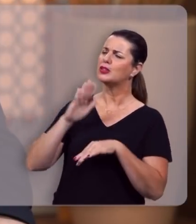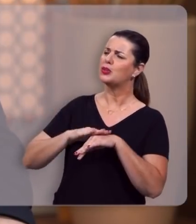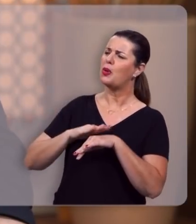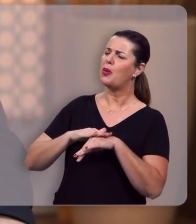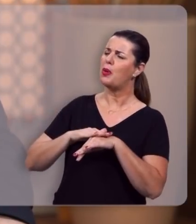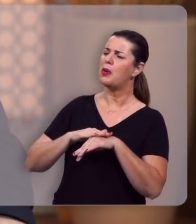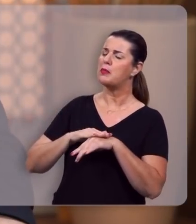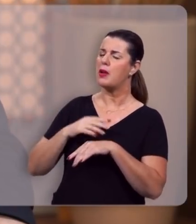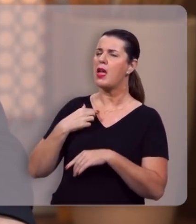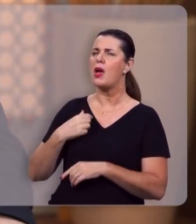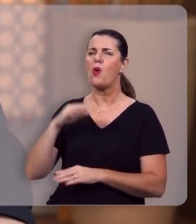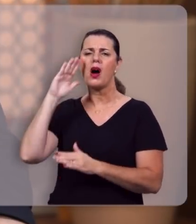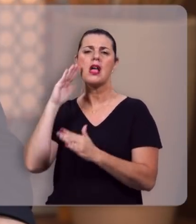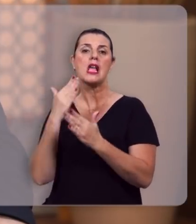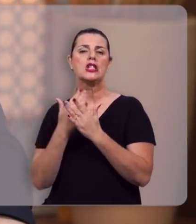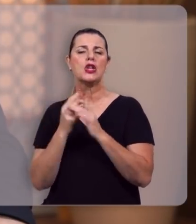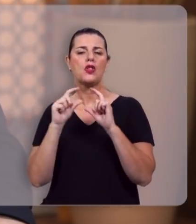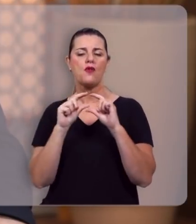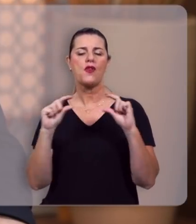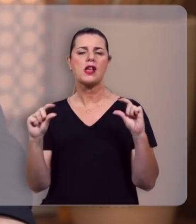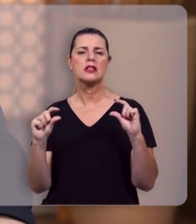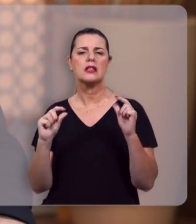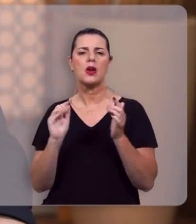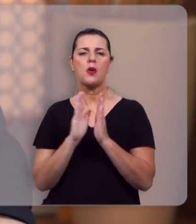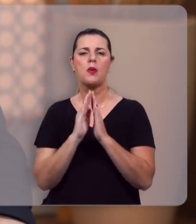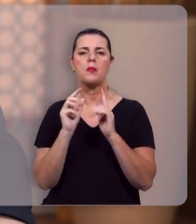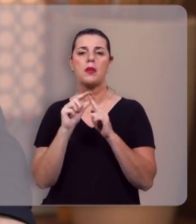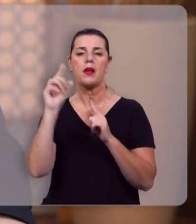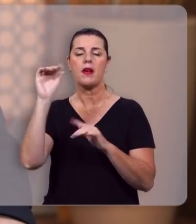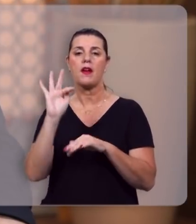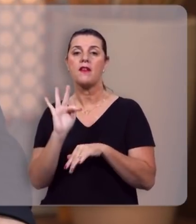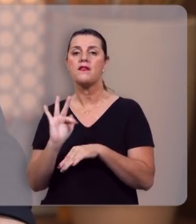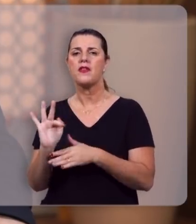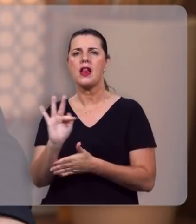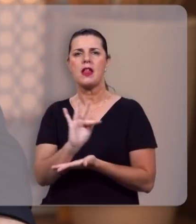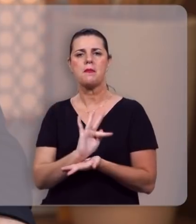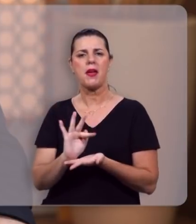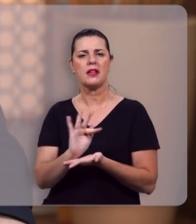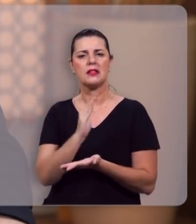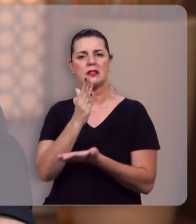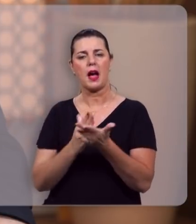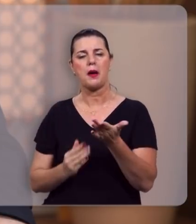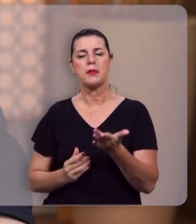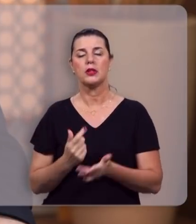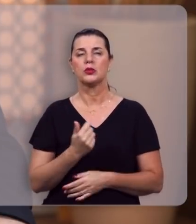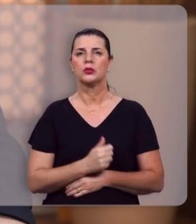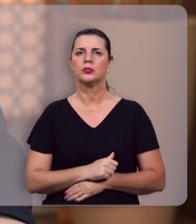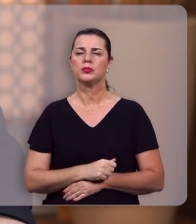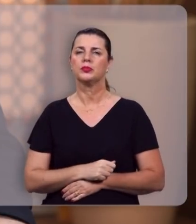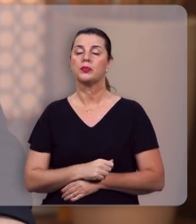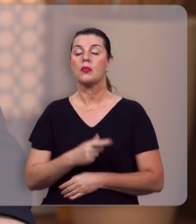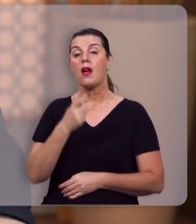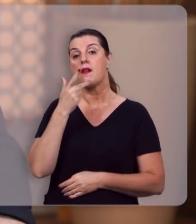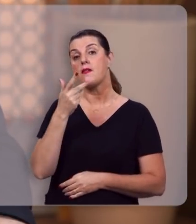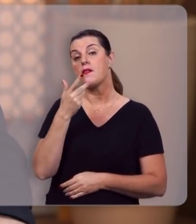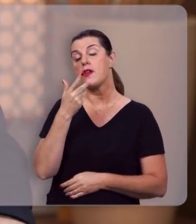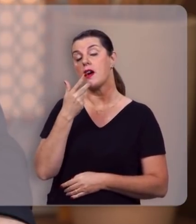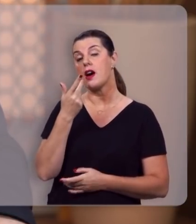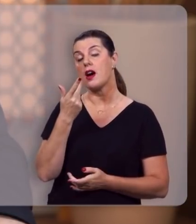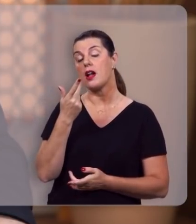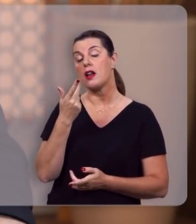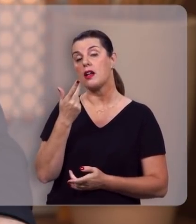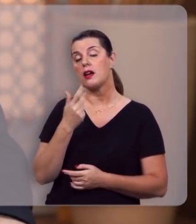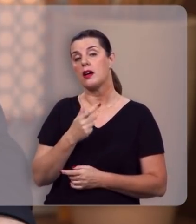situação, eu acredito que um versículo bíblico que nos abençoa muito é aquele que está lá em Filipenses, onde Paulo diz o seguinte: tanto